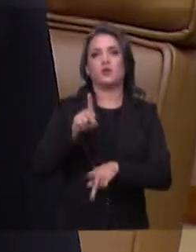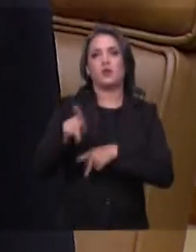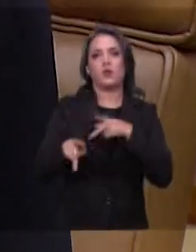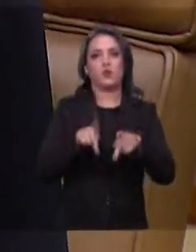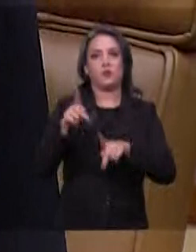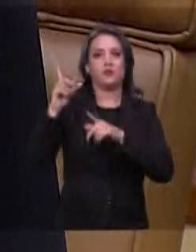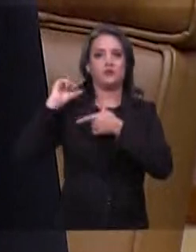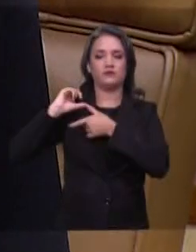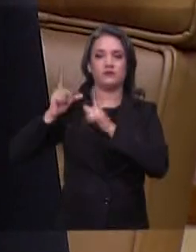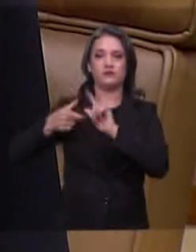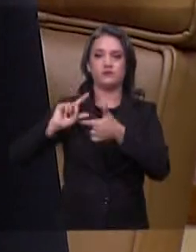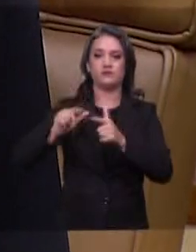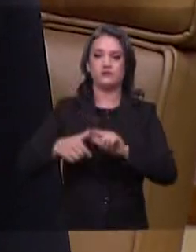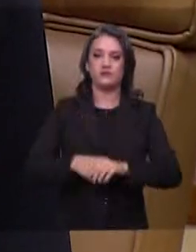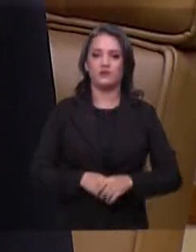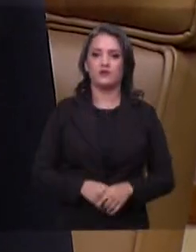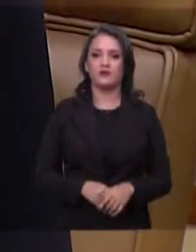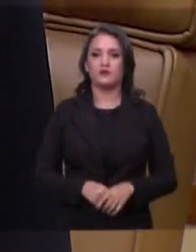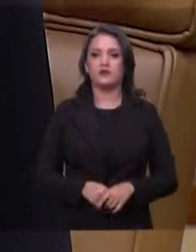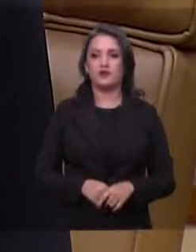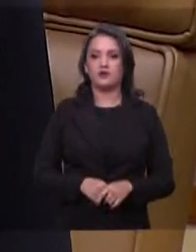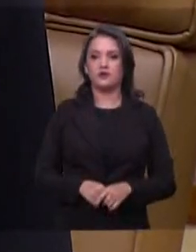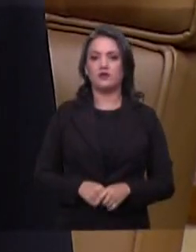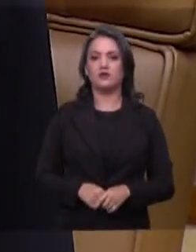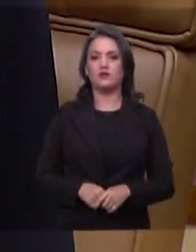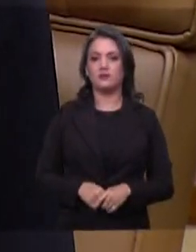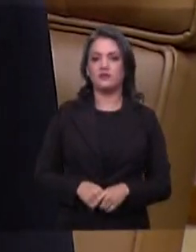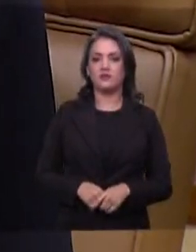povos tradicionais.